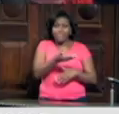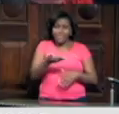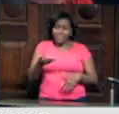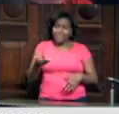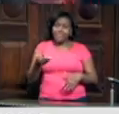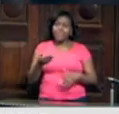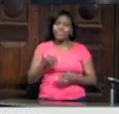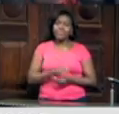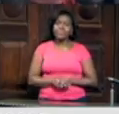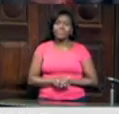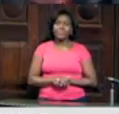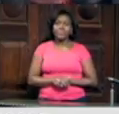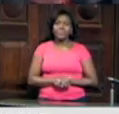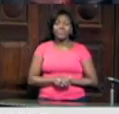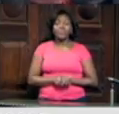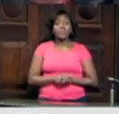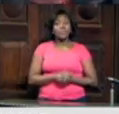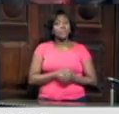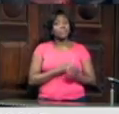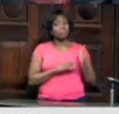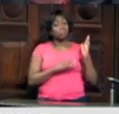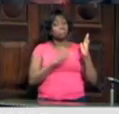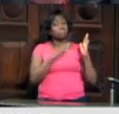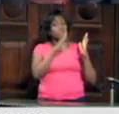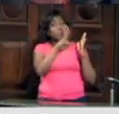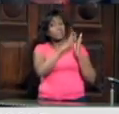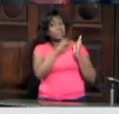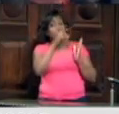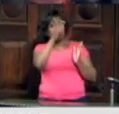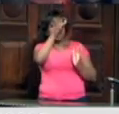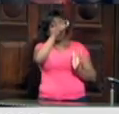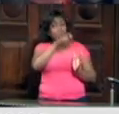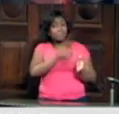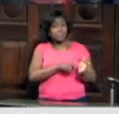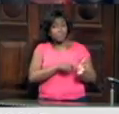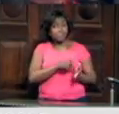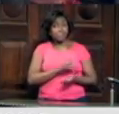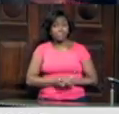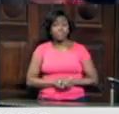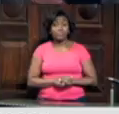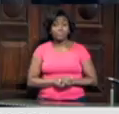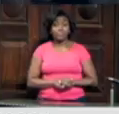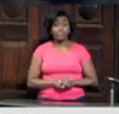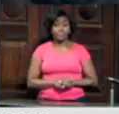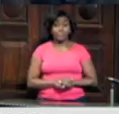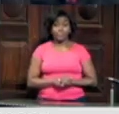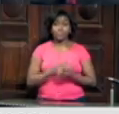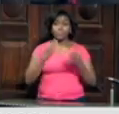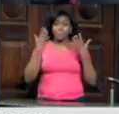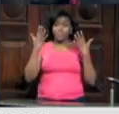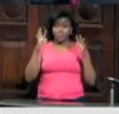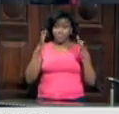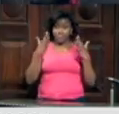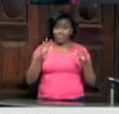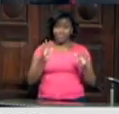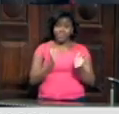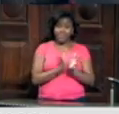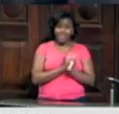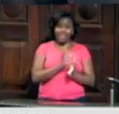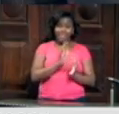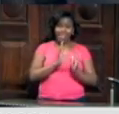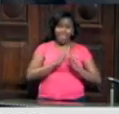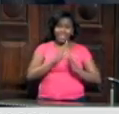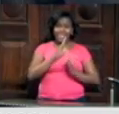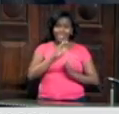êxito neste evento que estamos presidindo. Registro aqui homenagem do Gabinete da Casa Civil, em nome